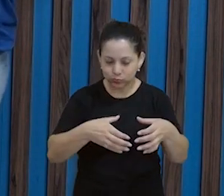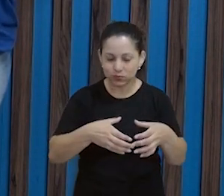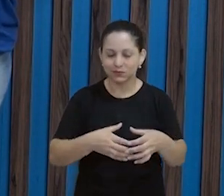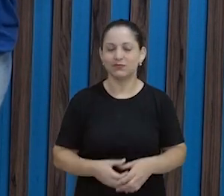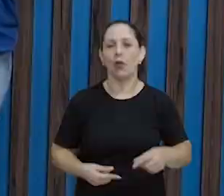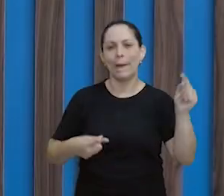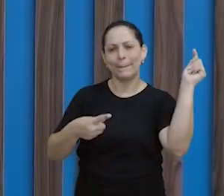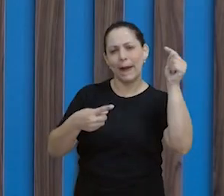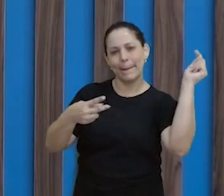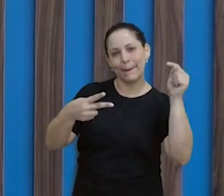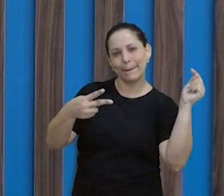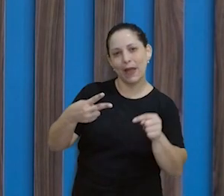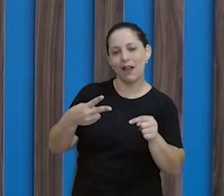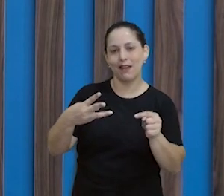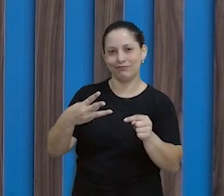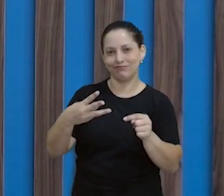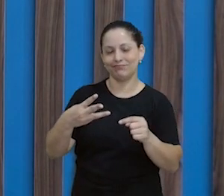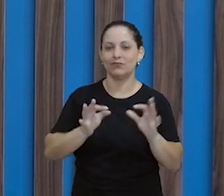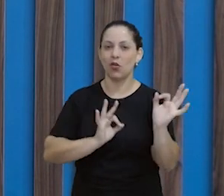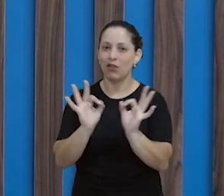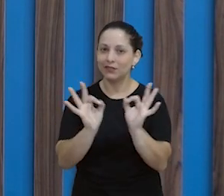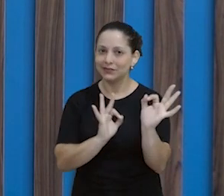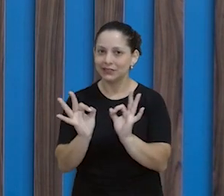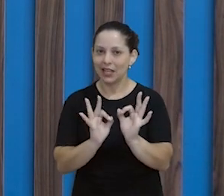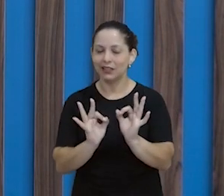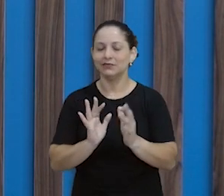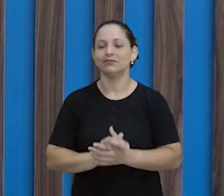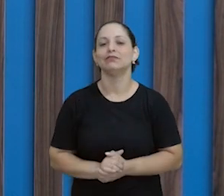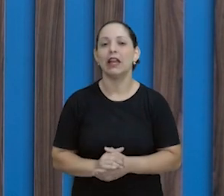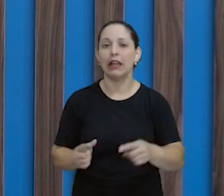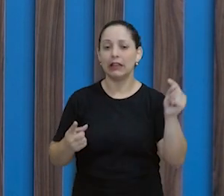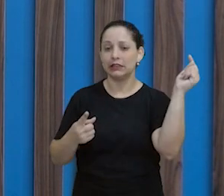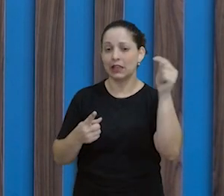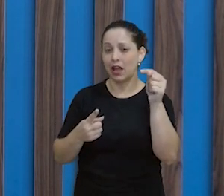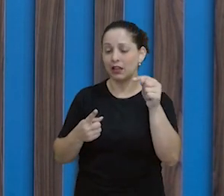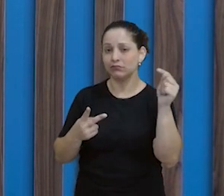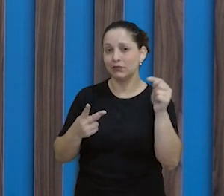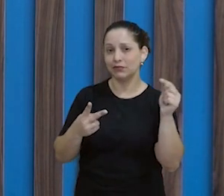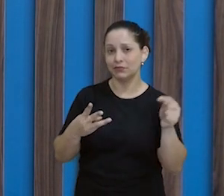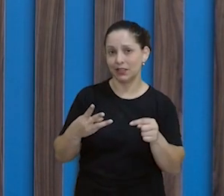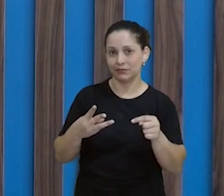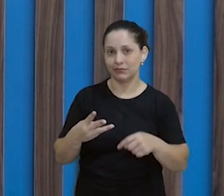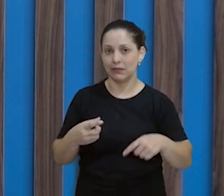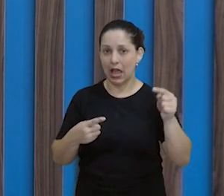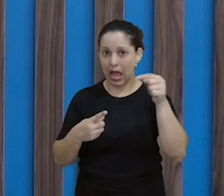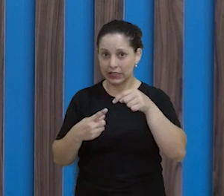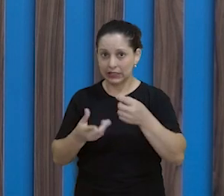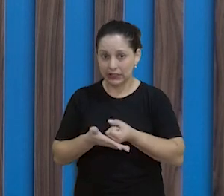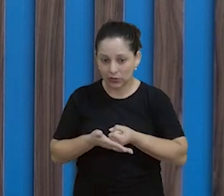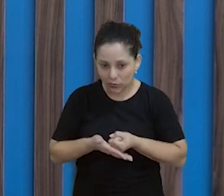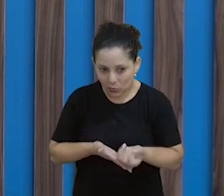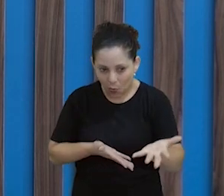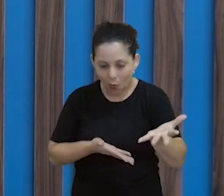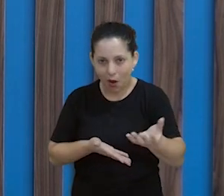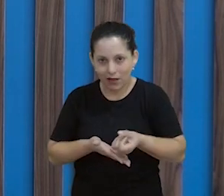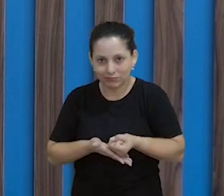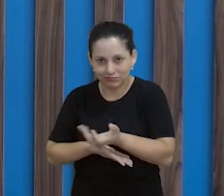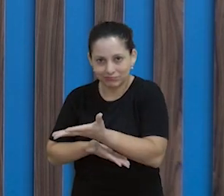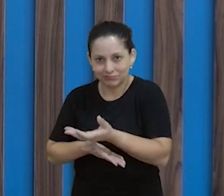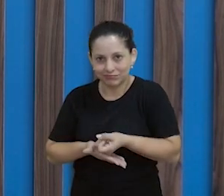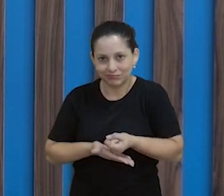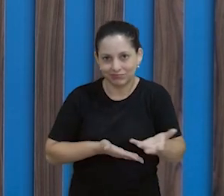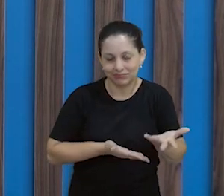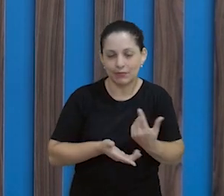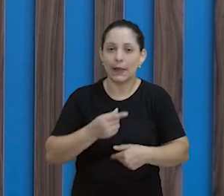tudo bem distribuído, né, prof? Pois é. Lembrando que cada uma tem uma função. A primeira, ela ocorre doação para ficar eletricamente